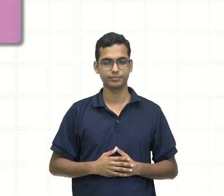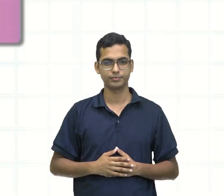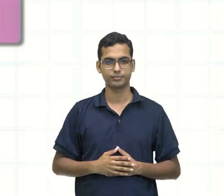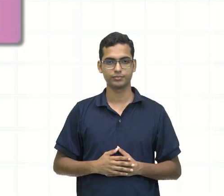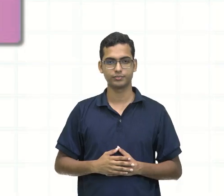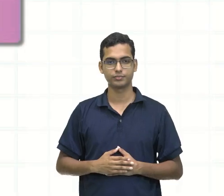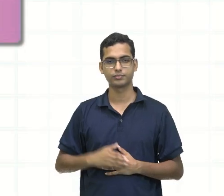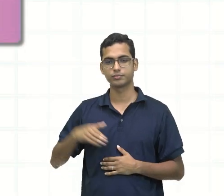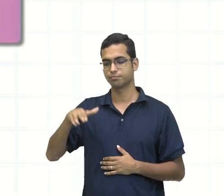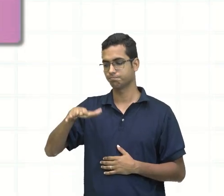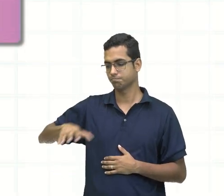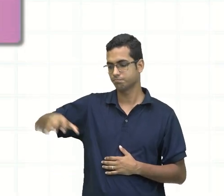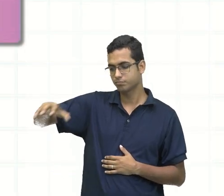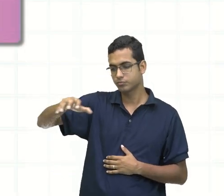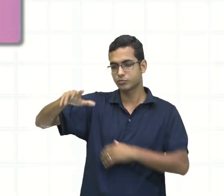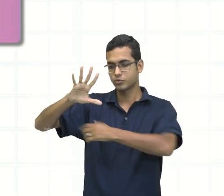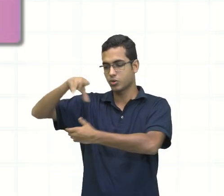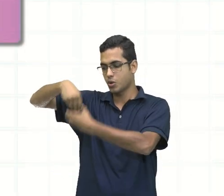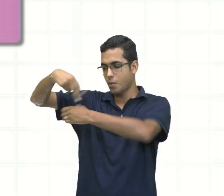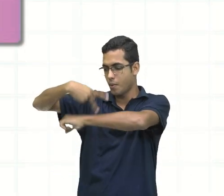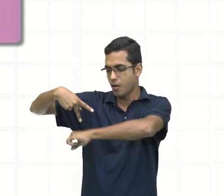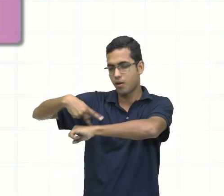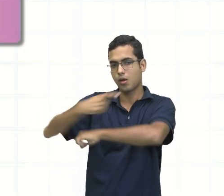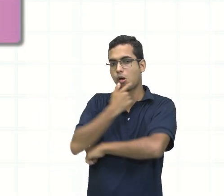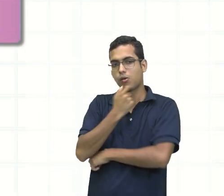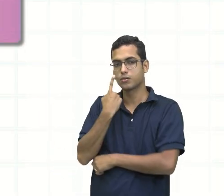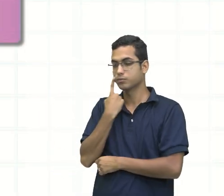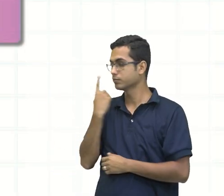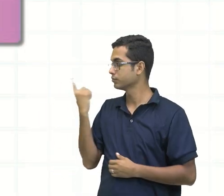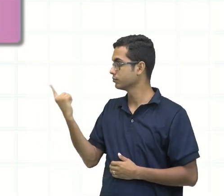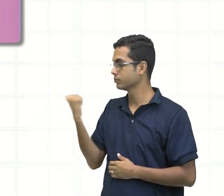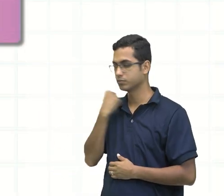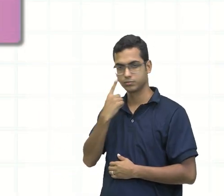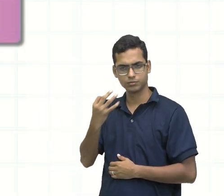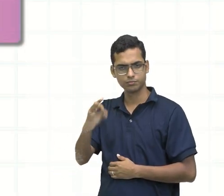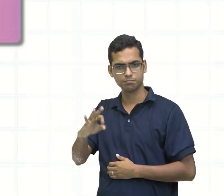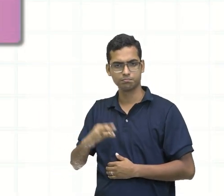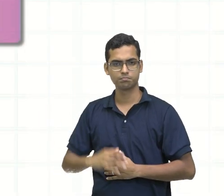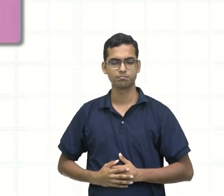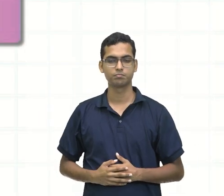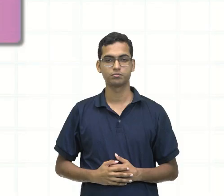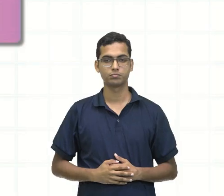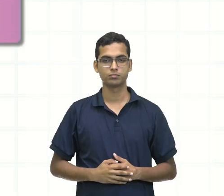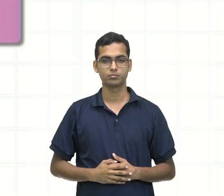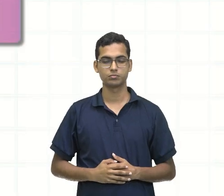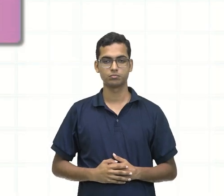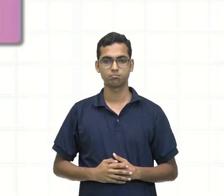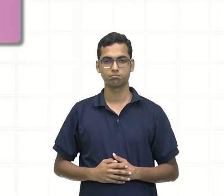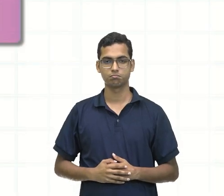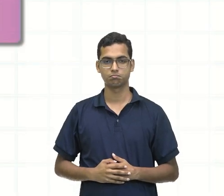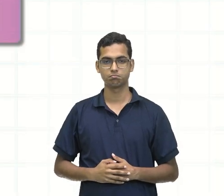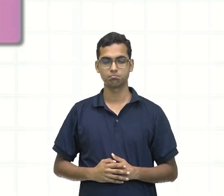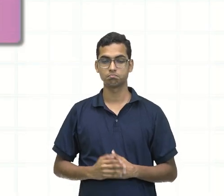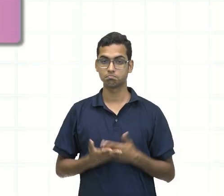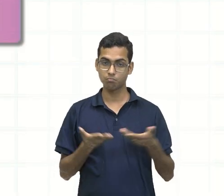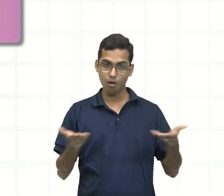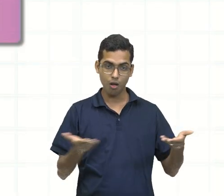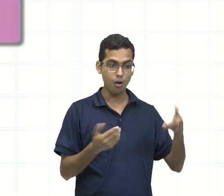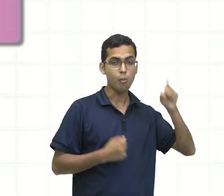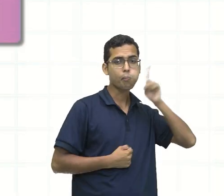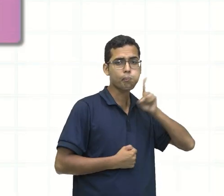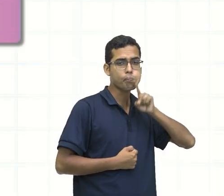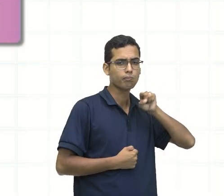Grã-Bretanha. Rubbish bin. Rubbish bin. Agora, United States, né?